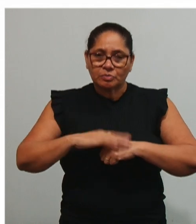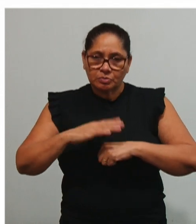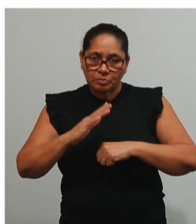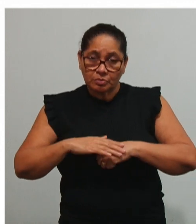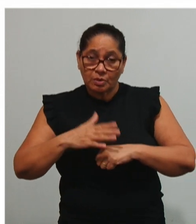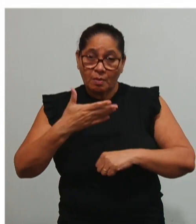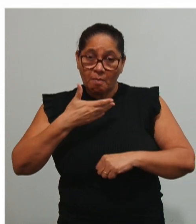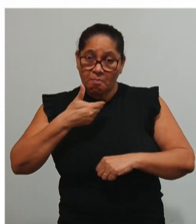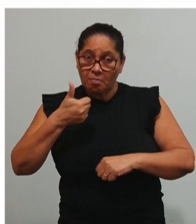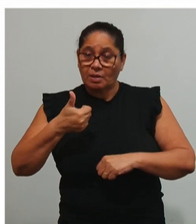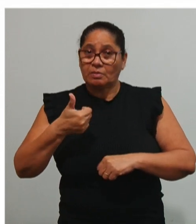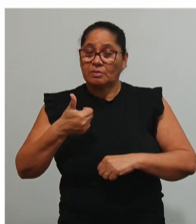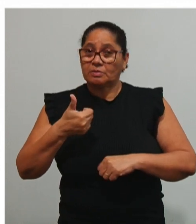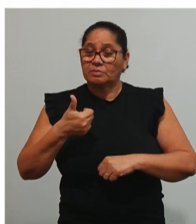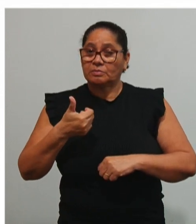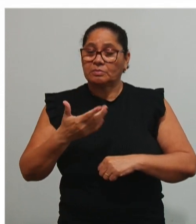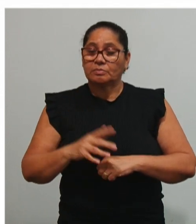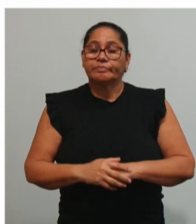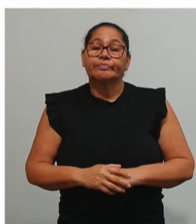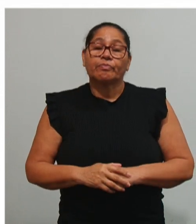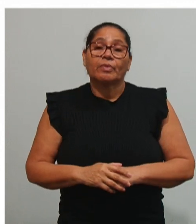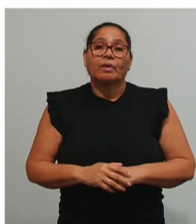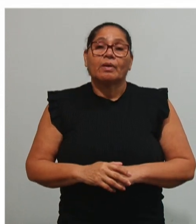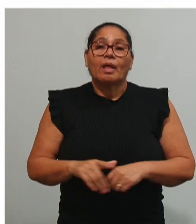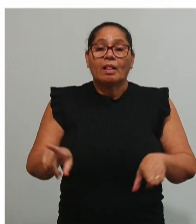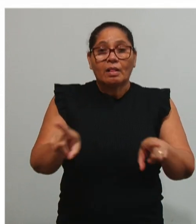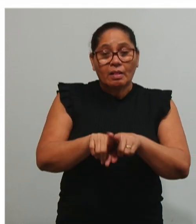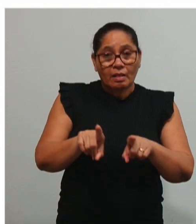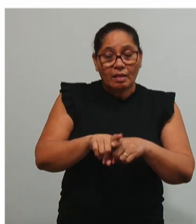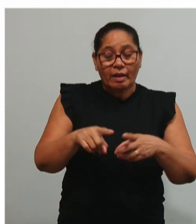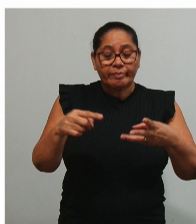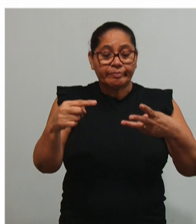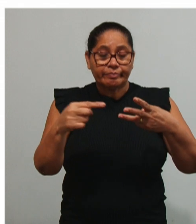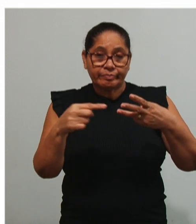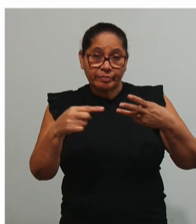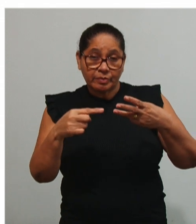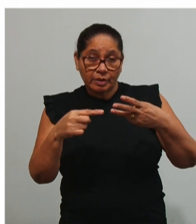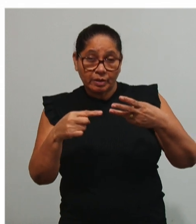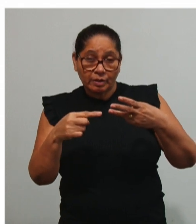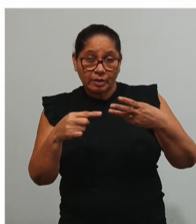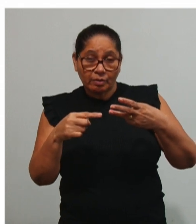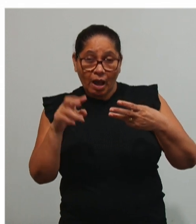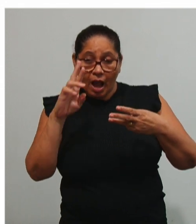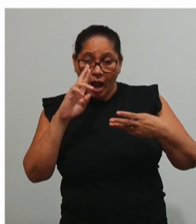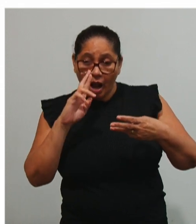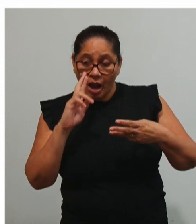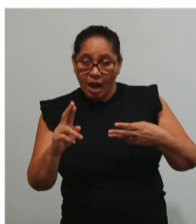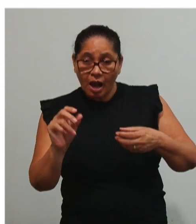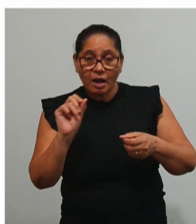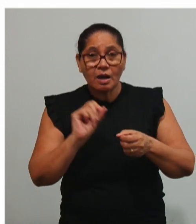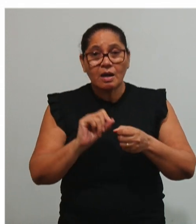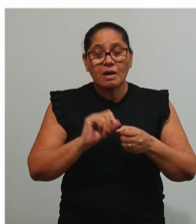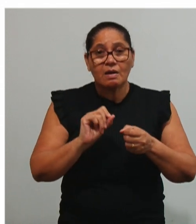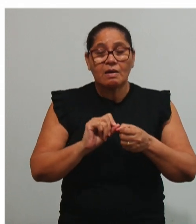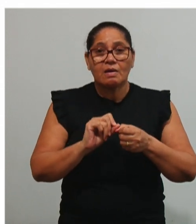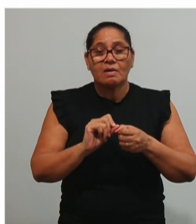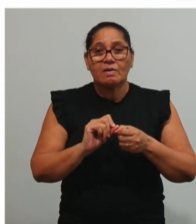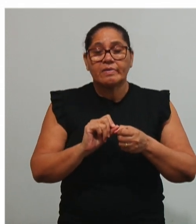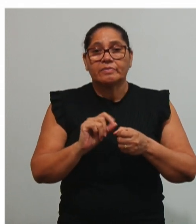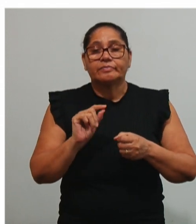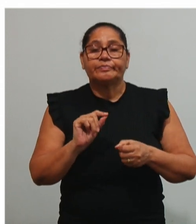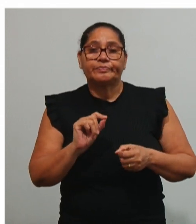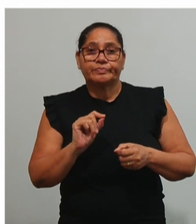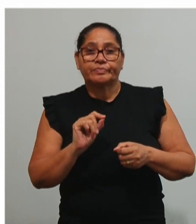sendo decompostas, né? E a terceira, a racionalização. Ao fazer isso daqui,